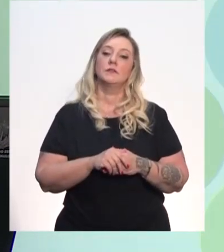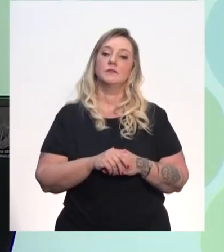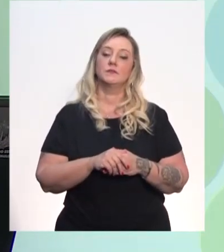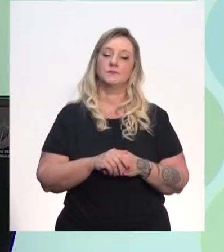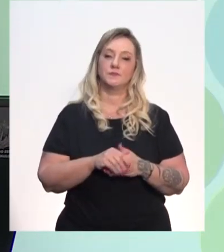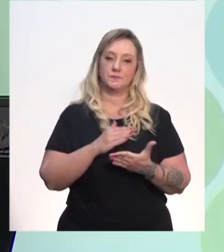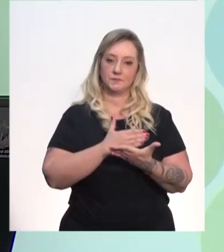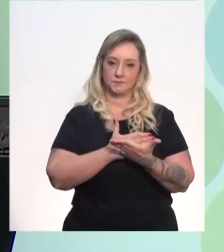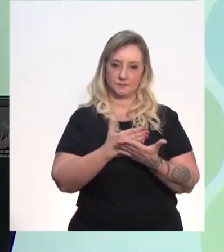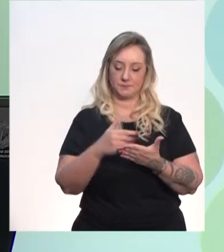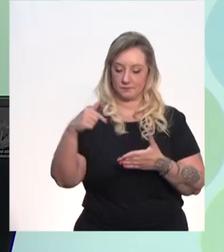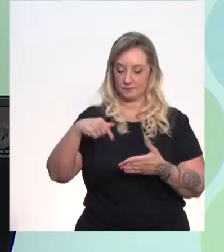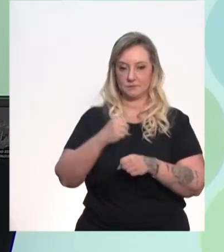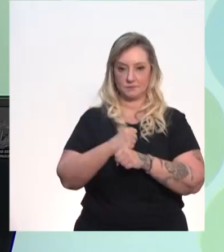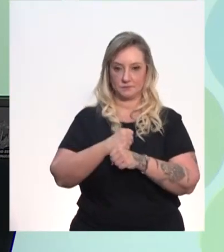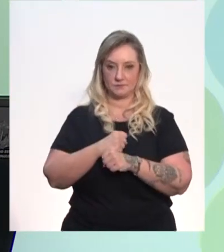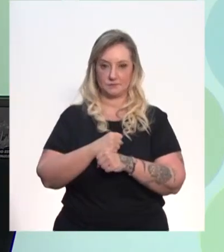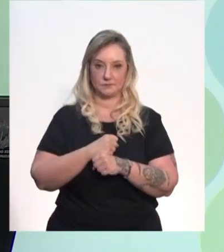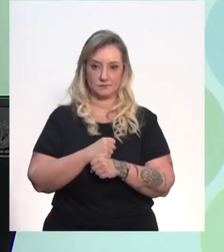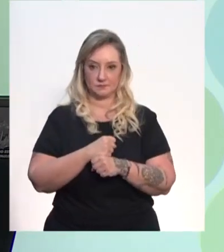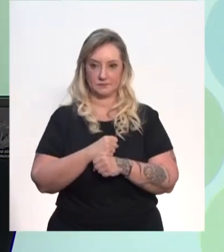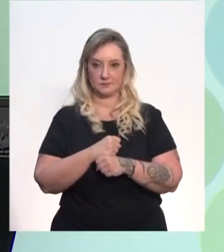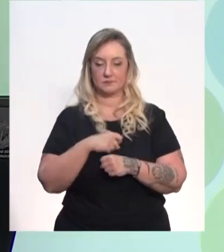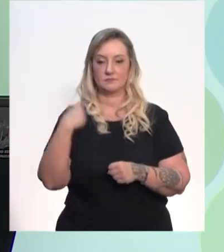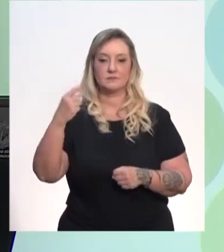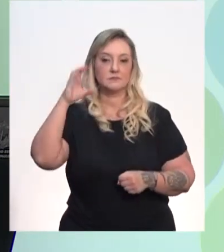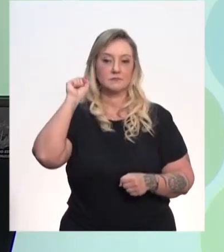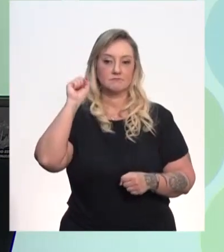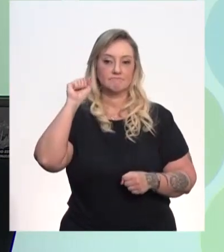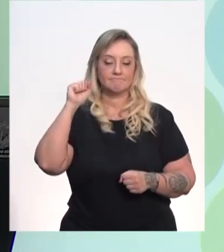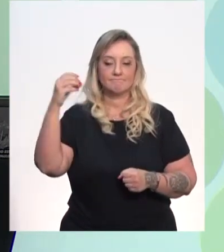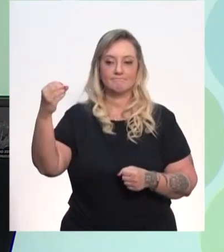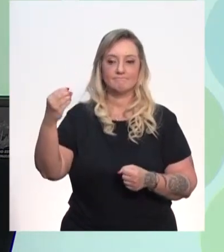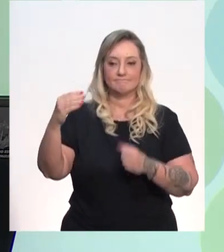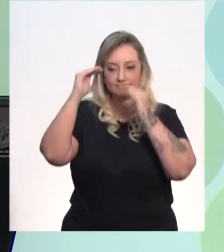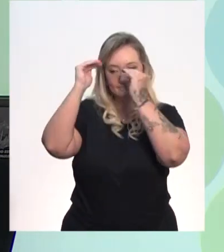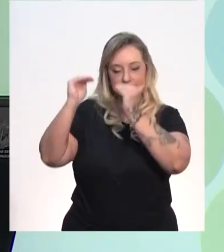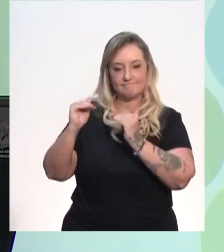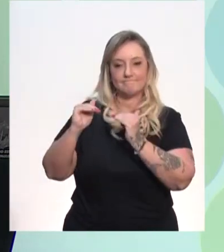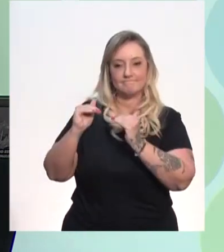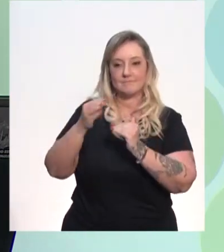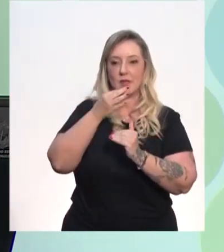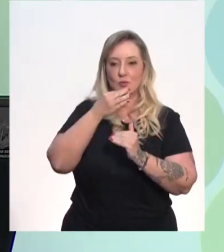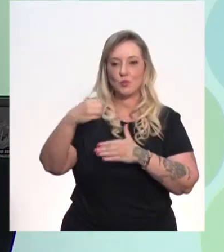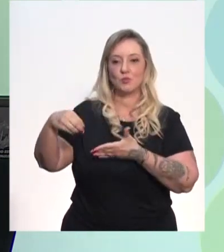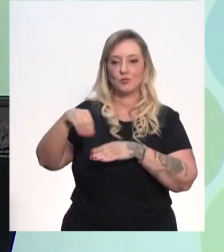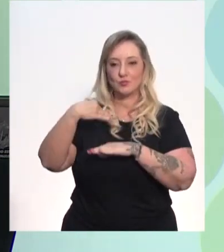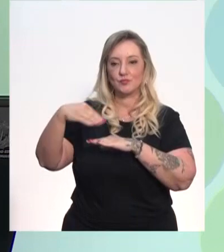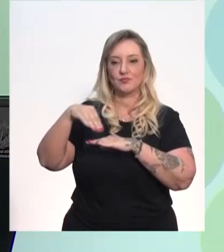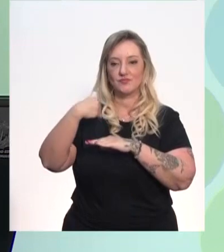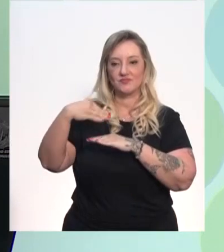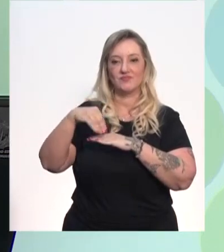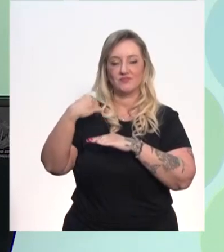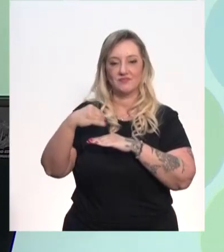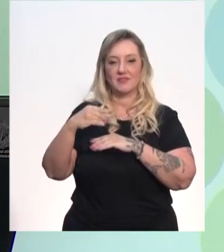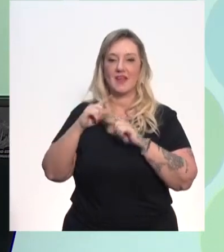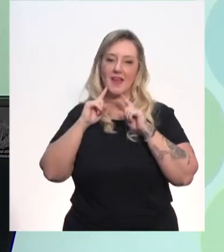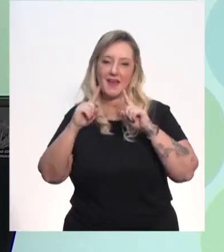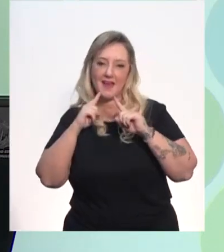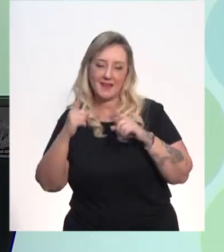pautas específicas para esse programa também. Então, em linhas gerais, dessa forma que nós